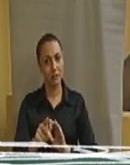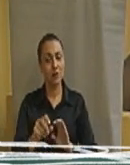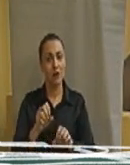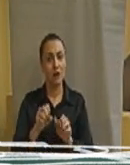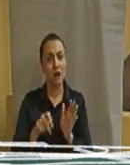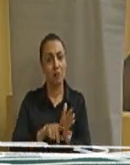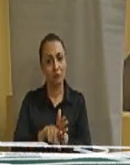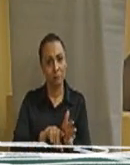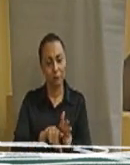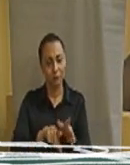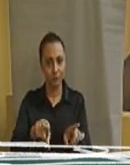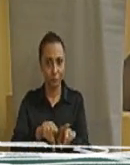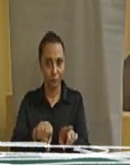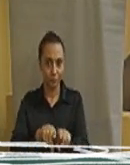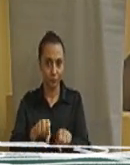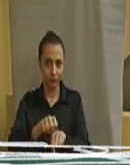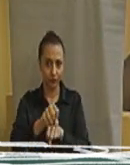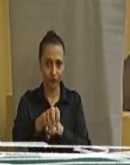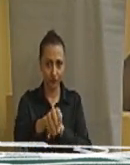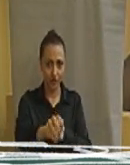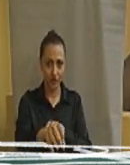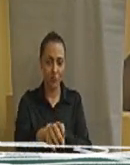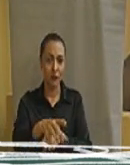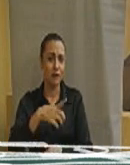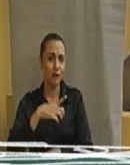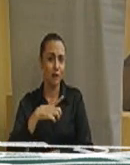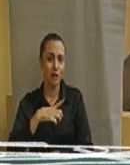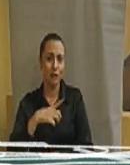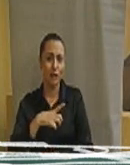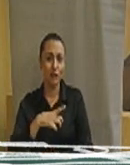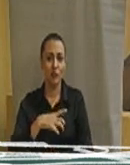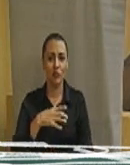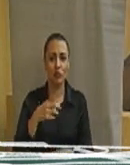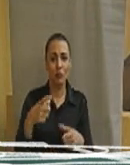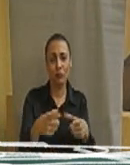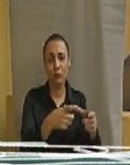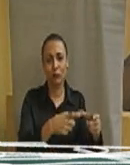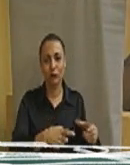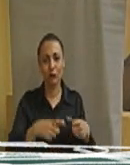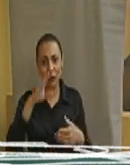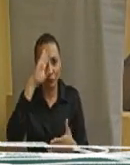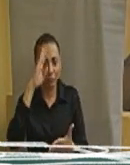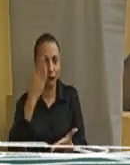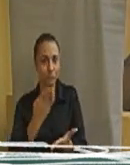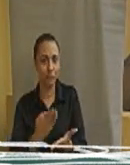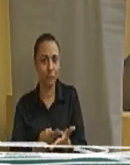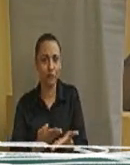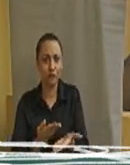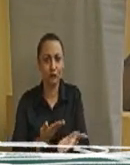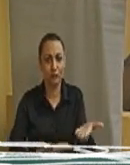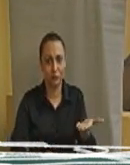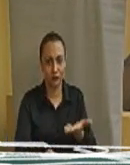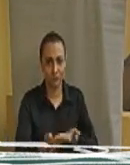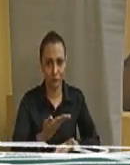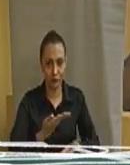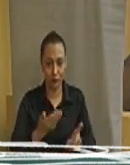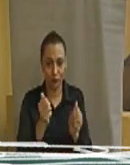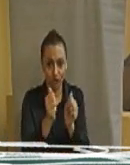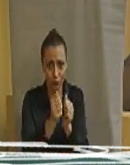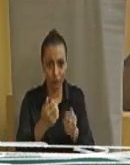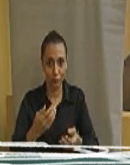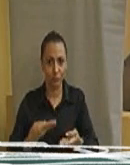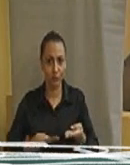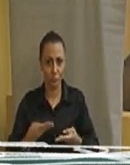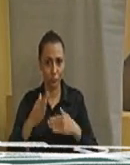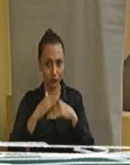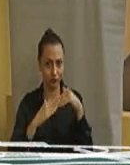extensão fossem desenvolvidos em um clima de confiança entre os servidores. Isso tudo em um contexto nacional